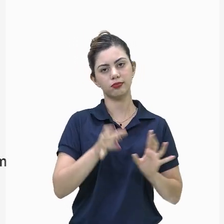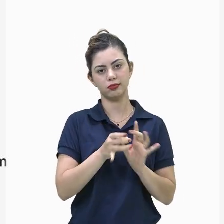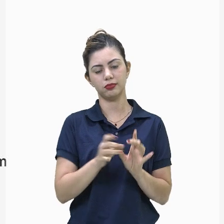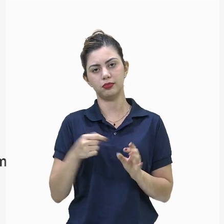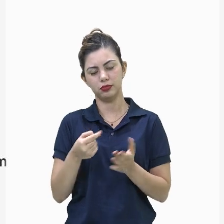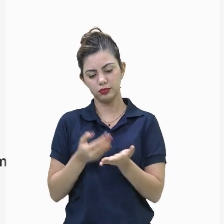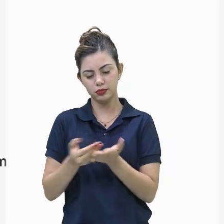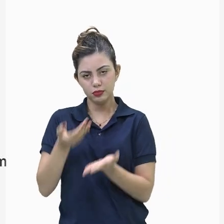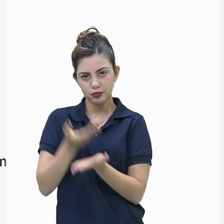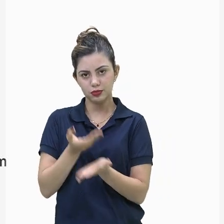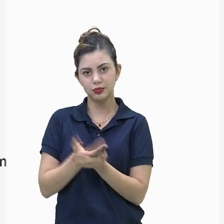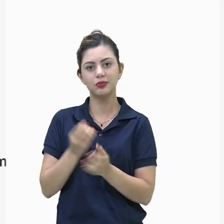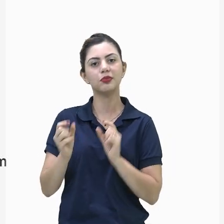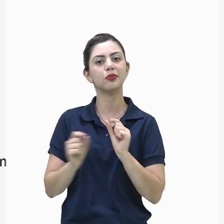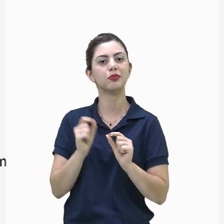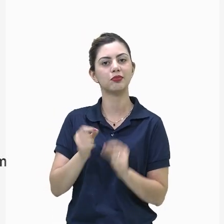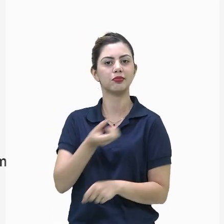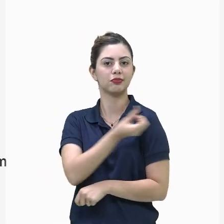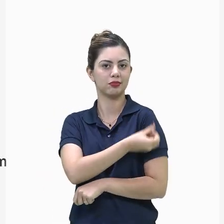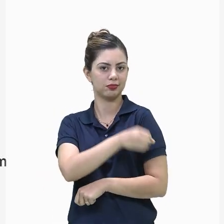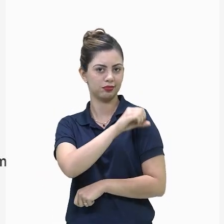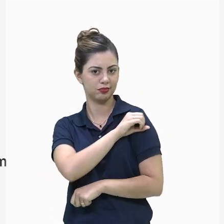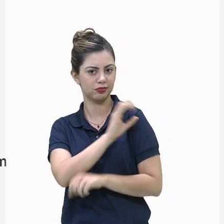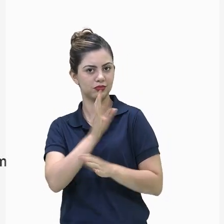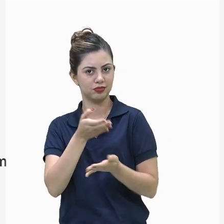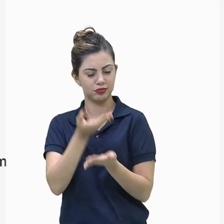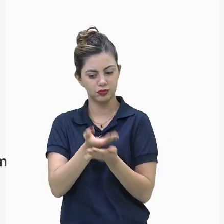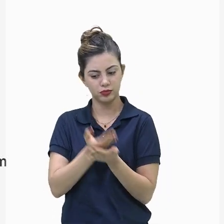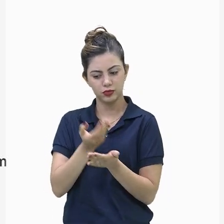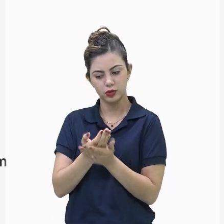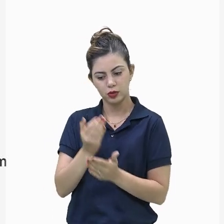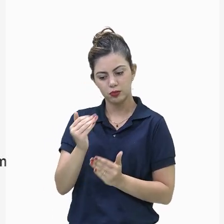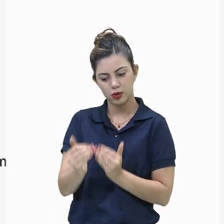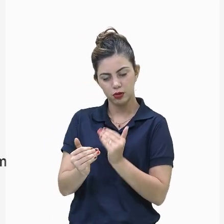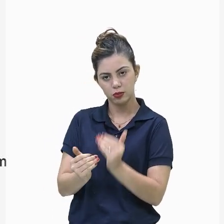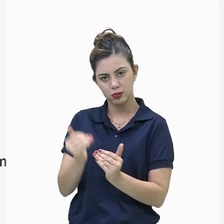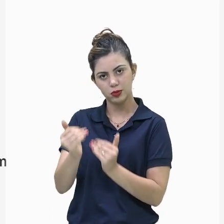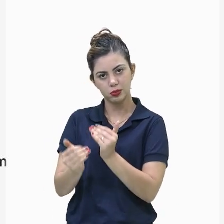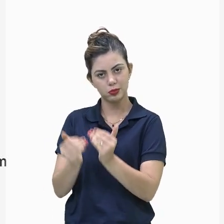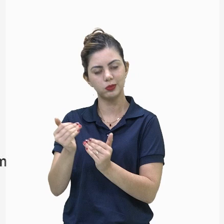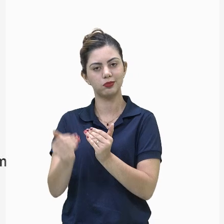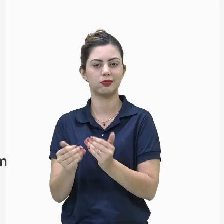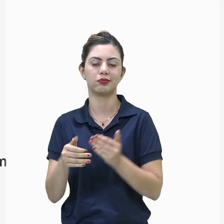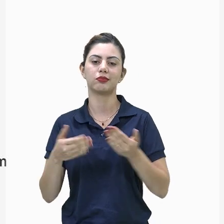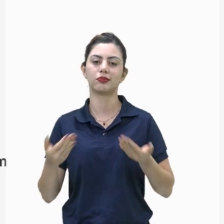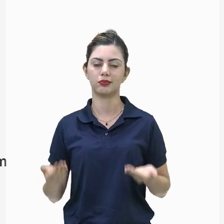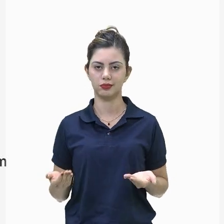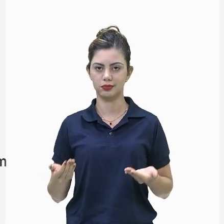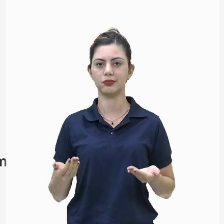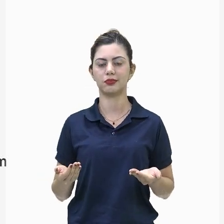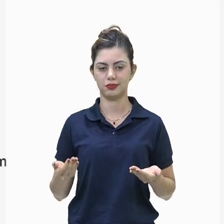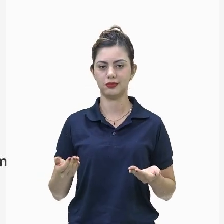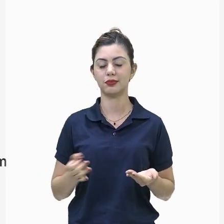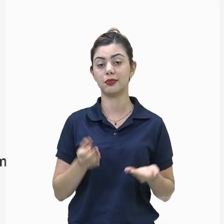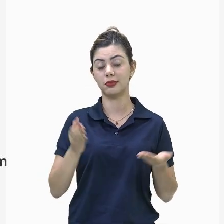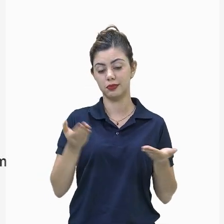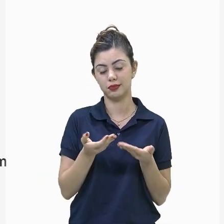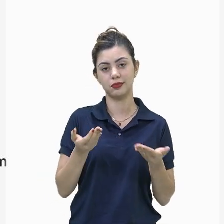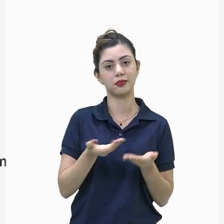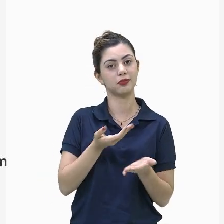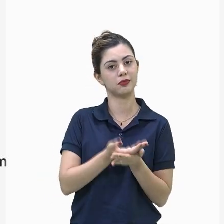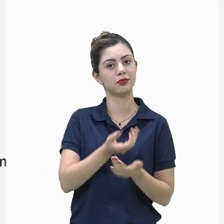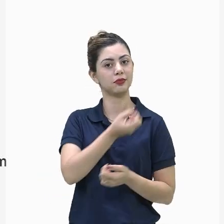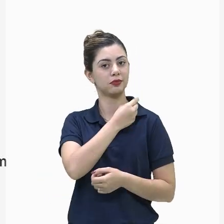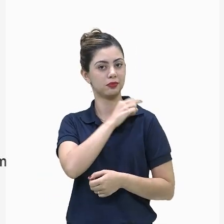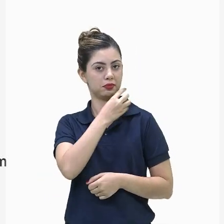ensino fundamental e a gente aplica ele bastante aqui no ensino médio,